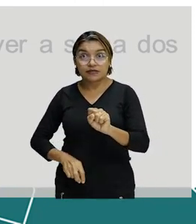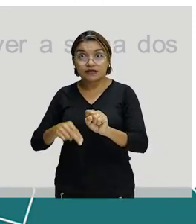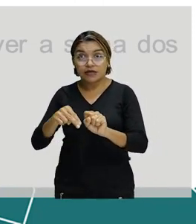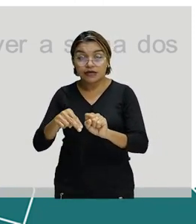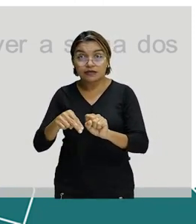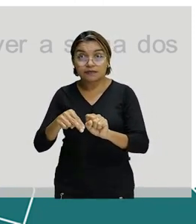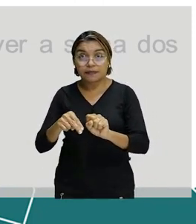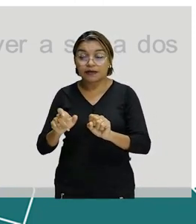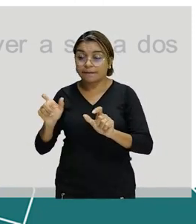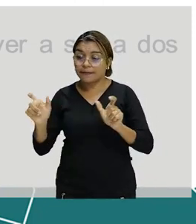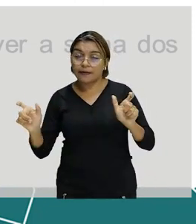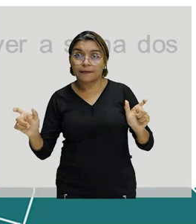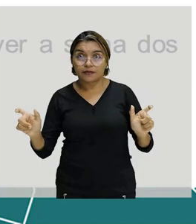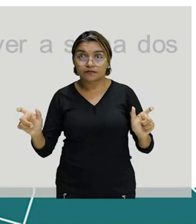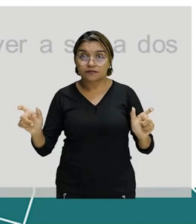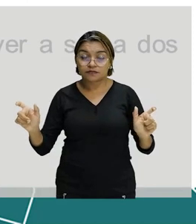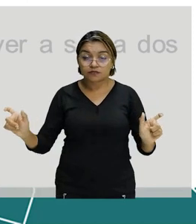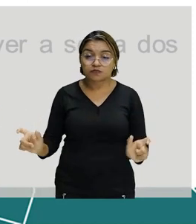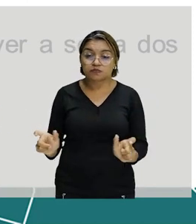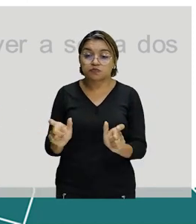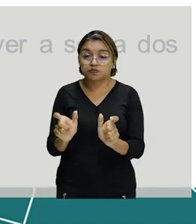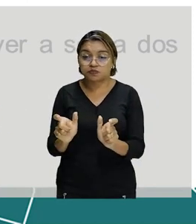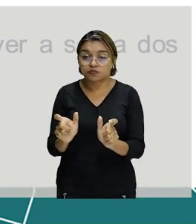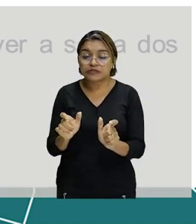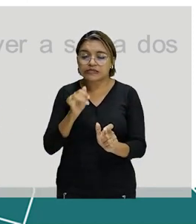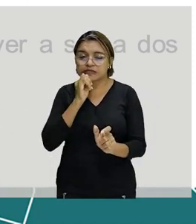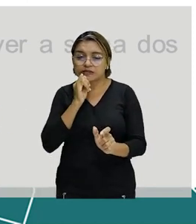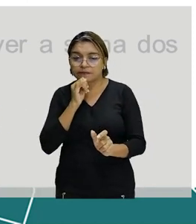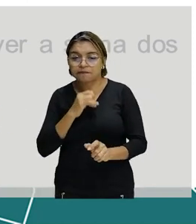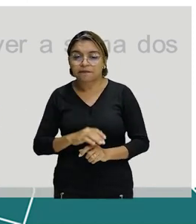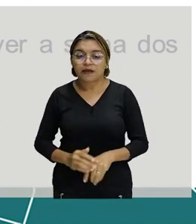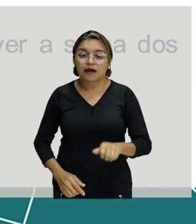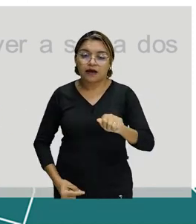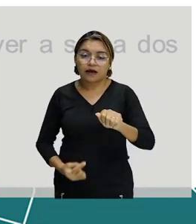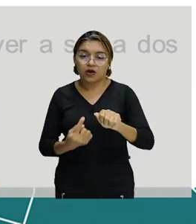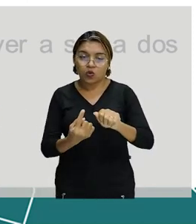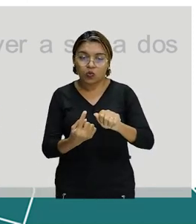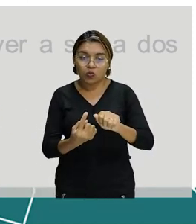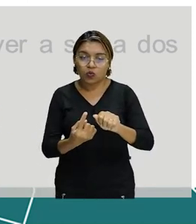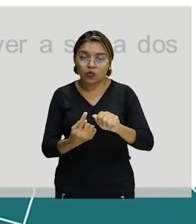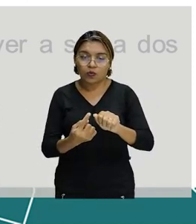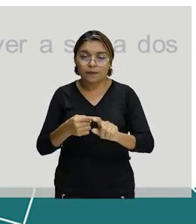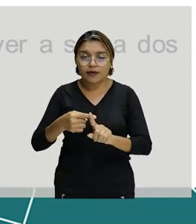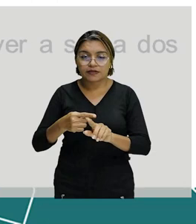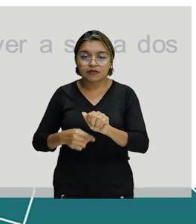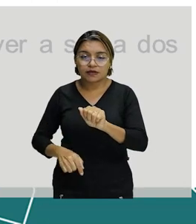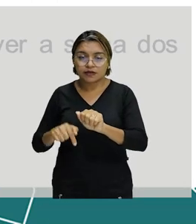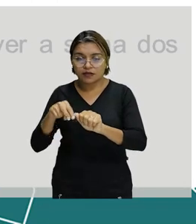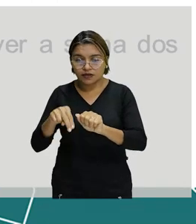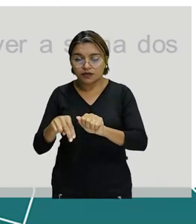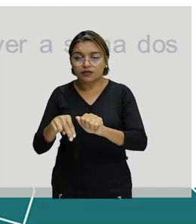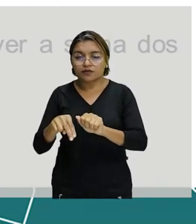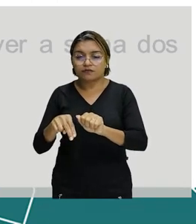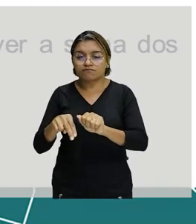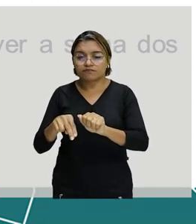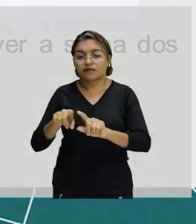extremo no caso a soma deles eu vou fazer o A1 mais o an vou multiplicar por n já que todos eles né as somas são iguais